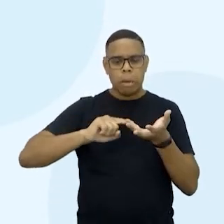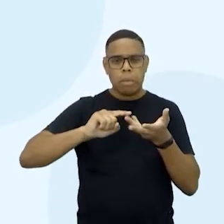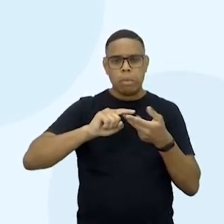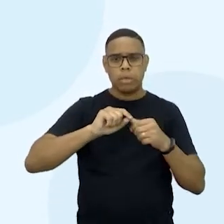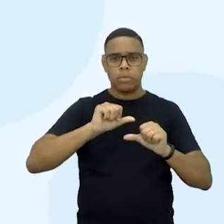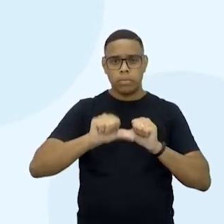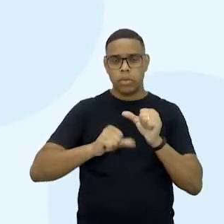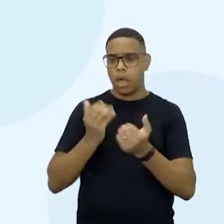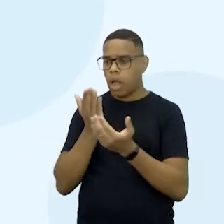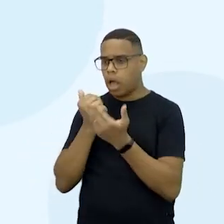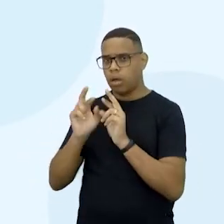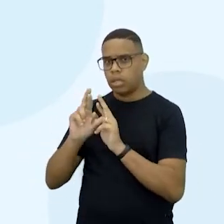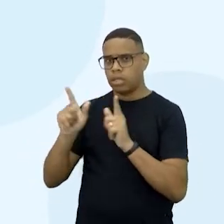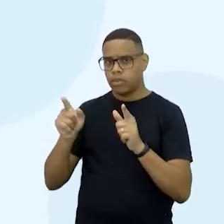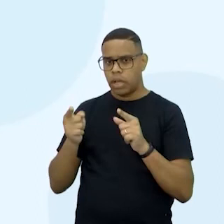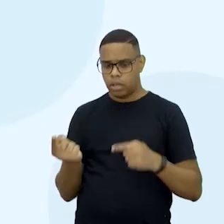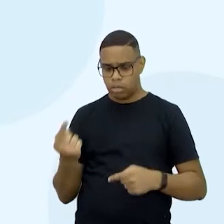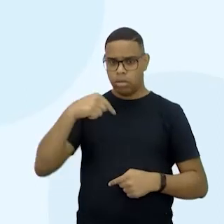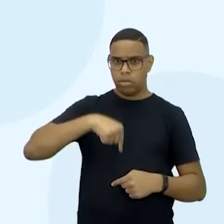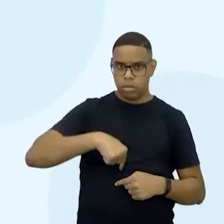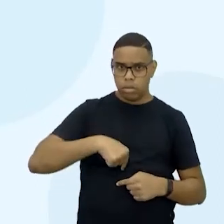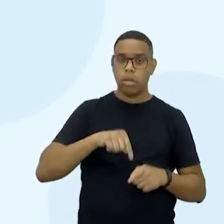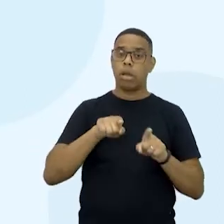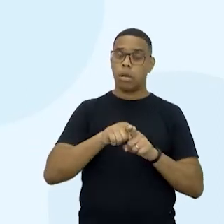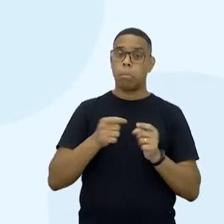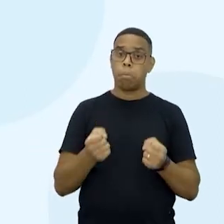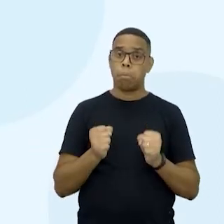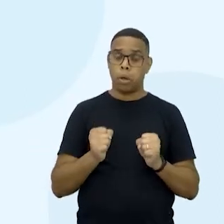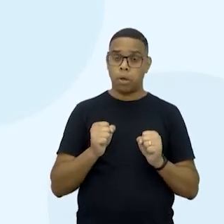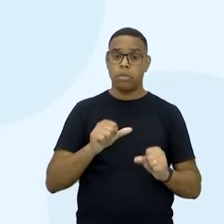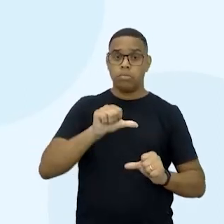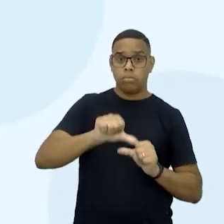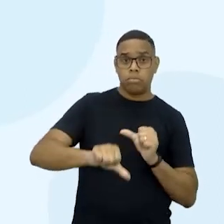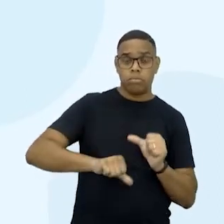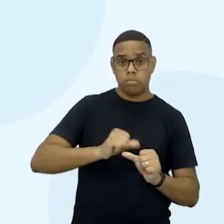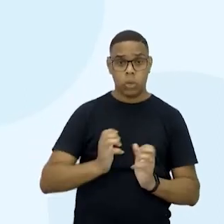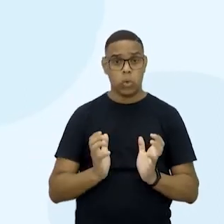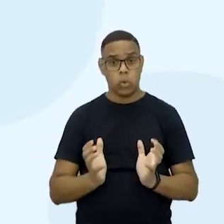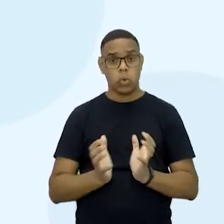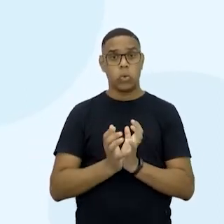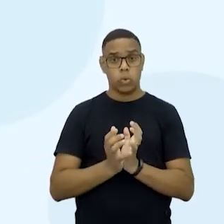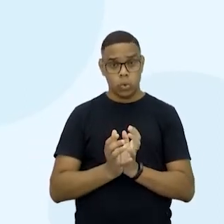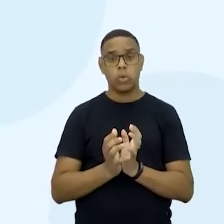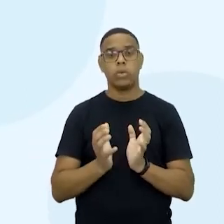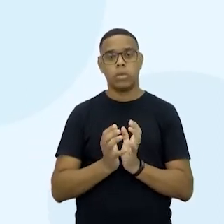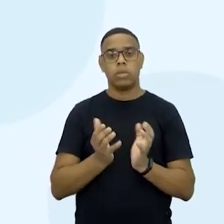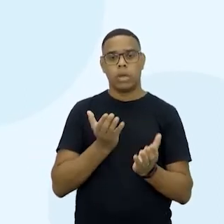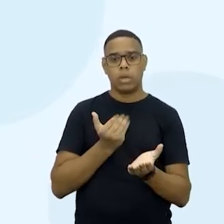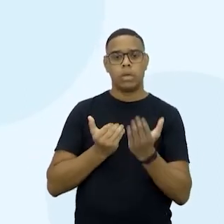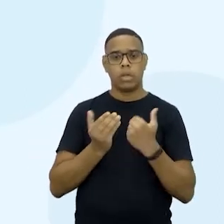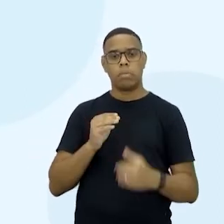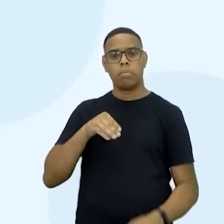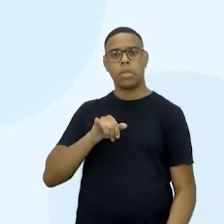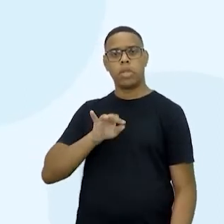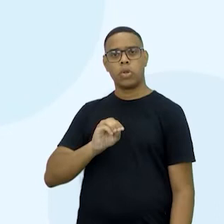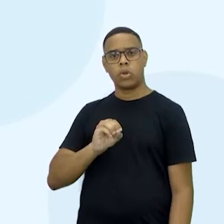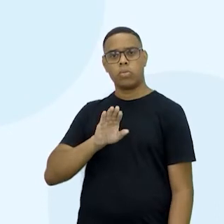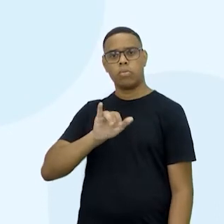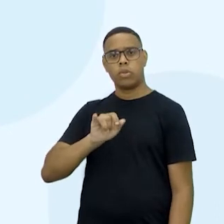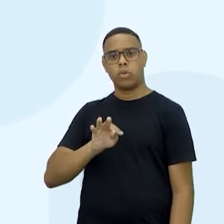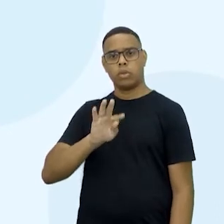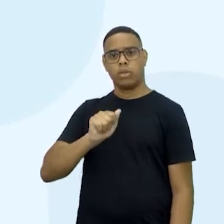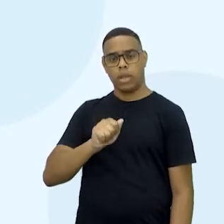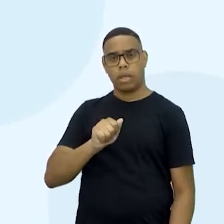então na minha alimentação é possível que eu tenho também uma modificação na minha microbiota e